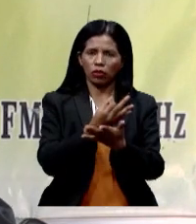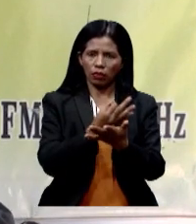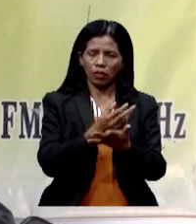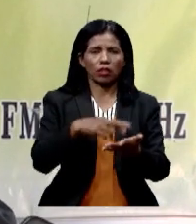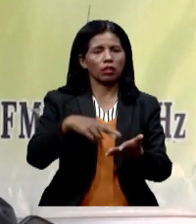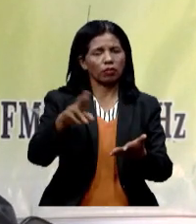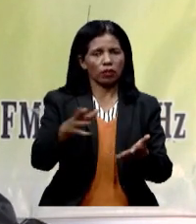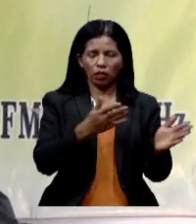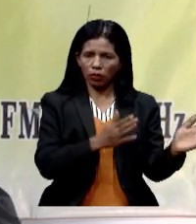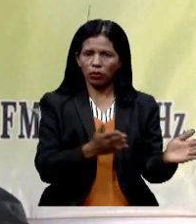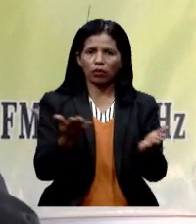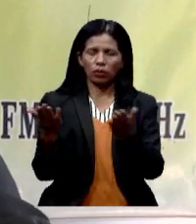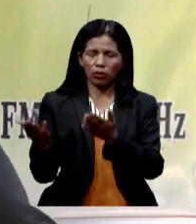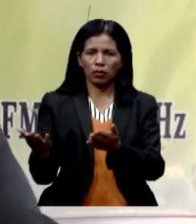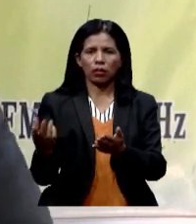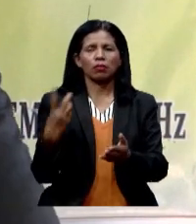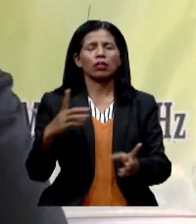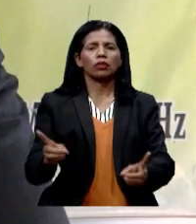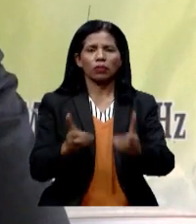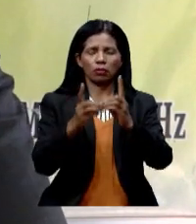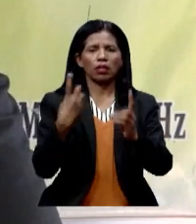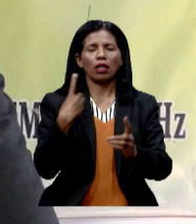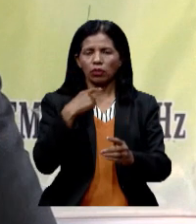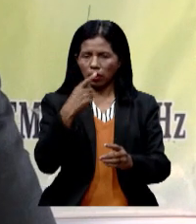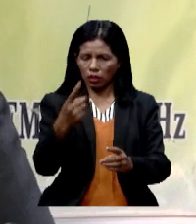mais. Põe moço, irá sorrar, ou dá em Michal, vai tu.